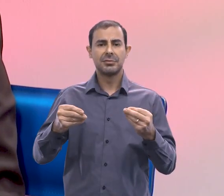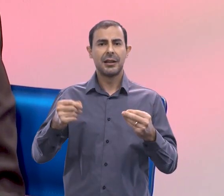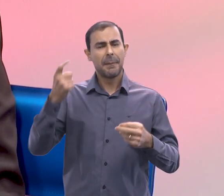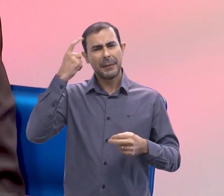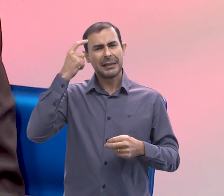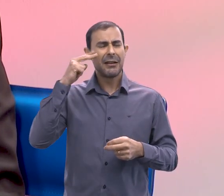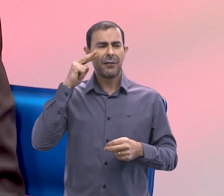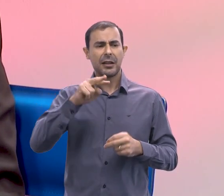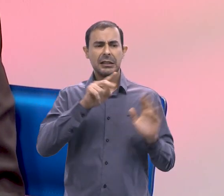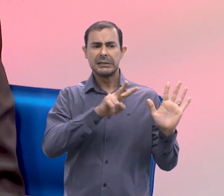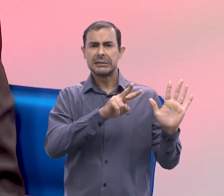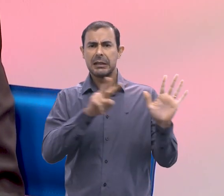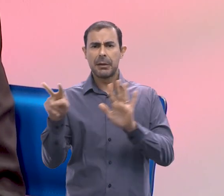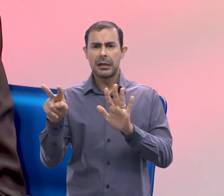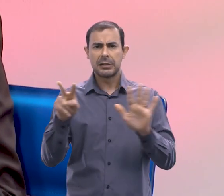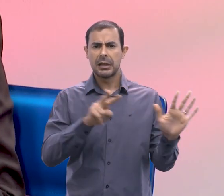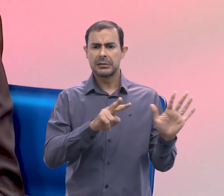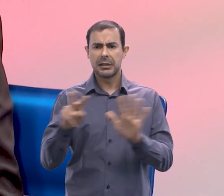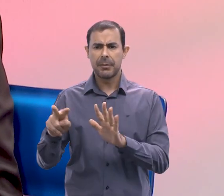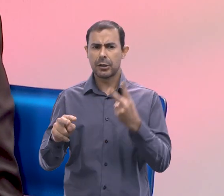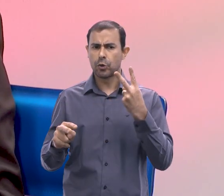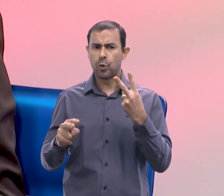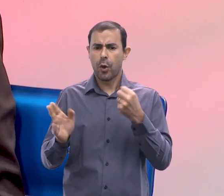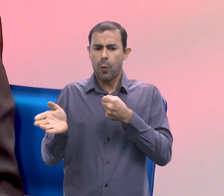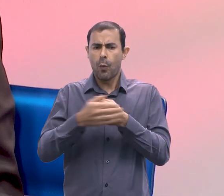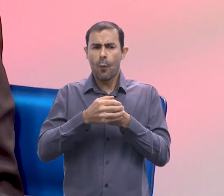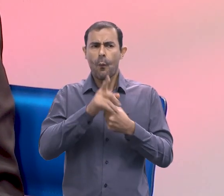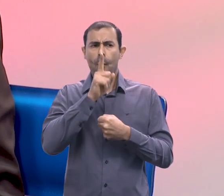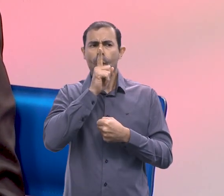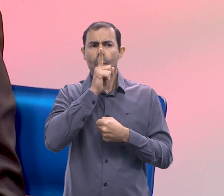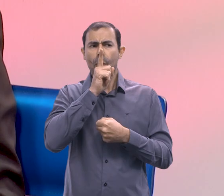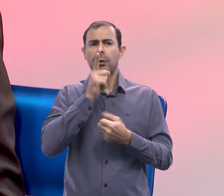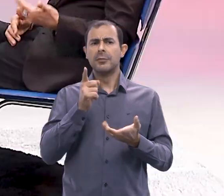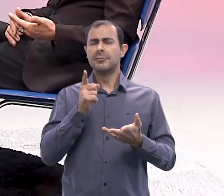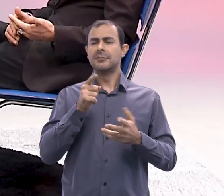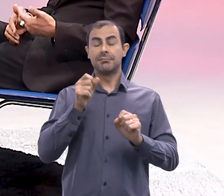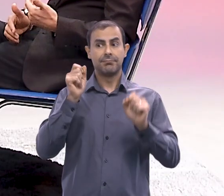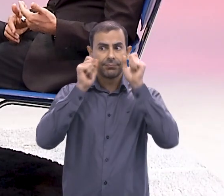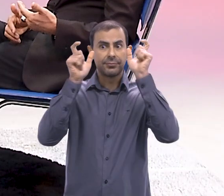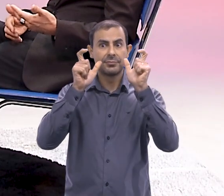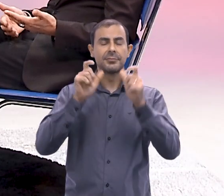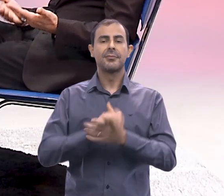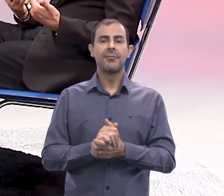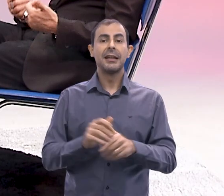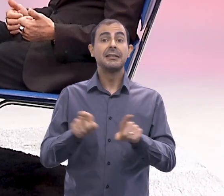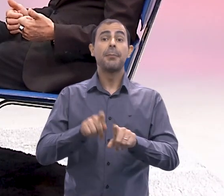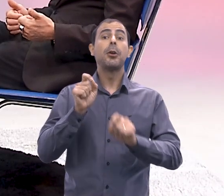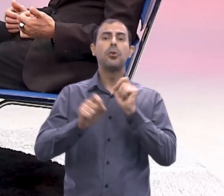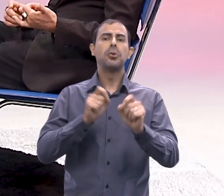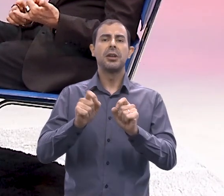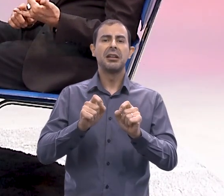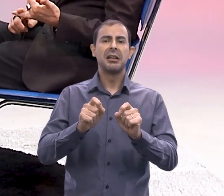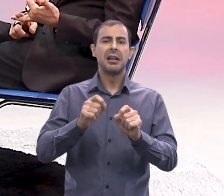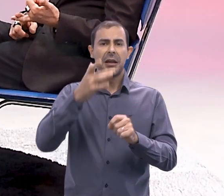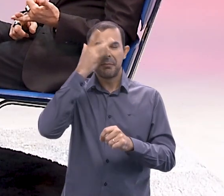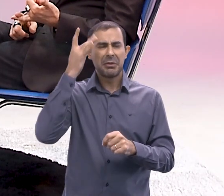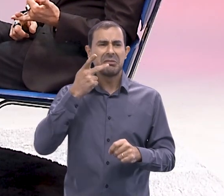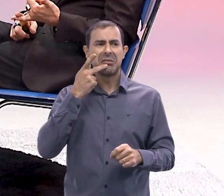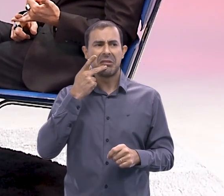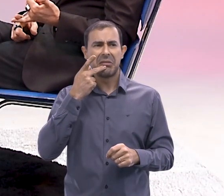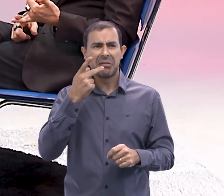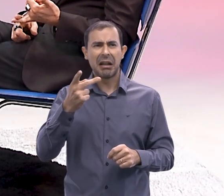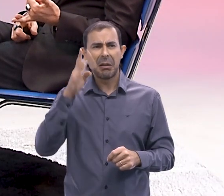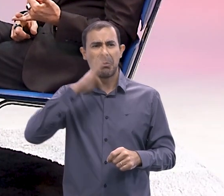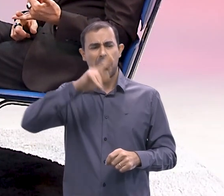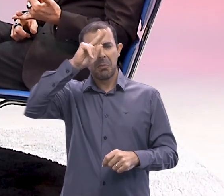semanas, intensidade, duração, sinal de alerta. Outra coisa é quando a pessoa começa a se desvalorizar. Eu não penso,